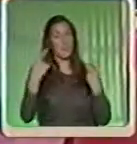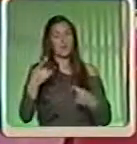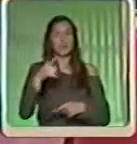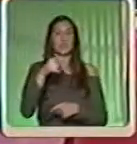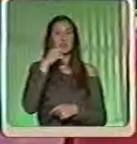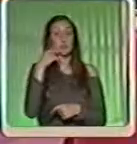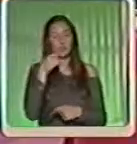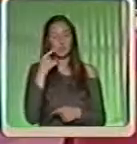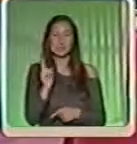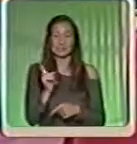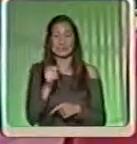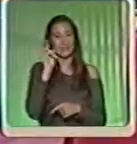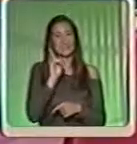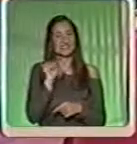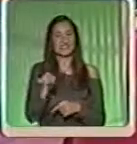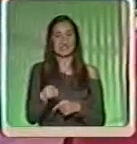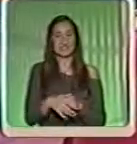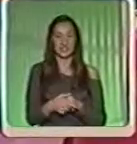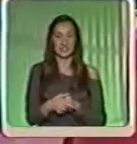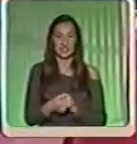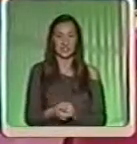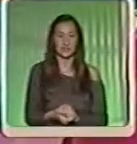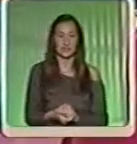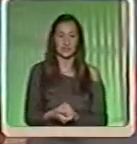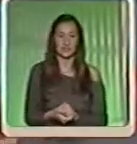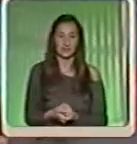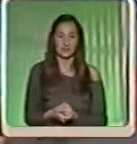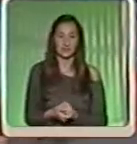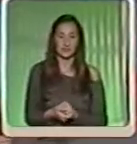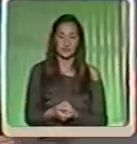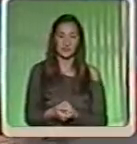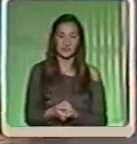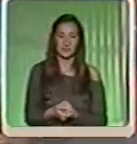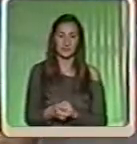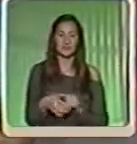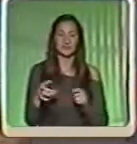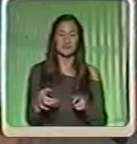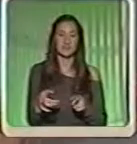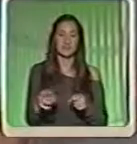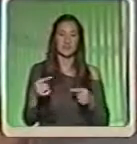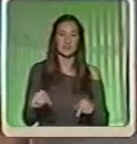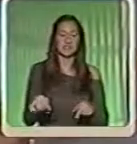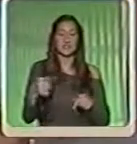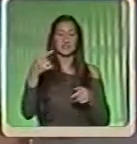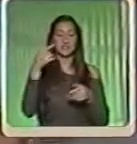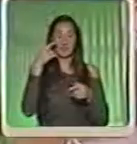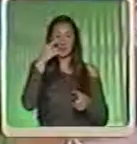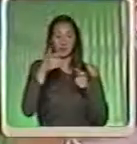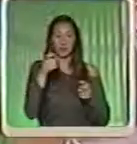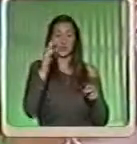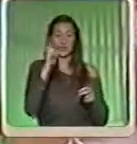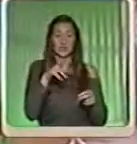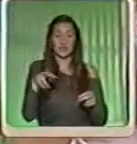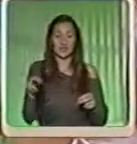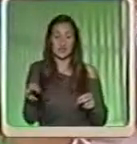belo motivo. São sempre bem-vindos e nós procuramos ter sempre animação e eventos especiais para captar a atenção dos nossos visitantes. Neste